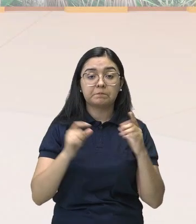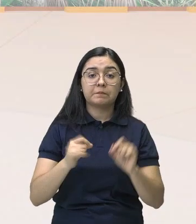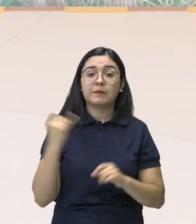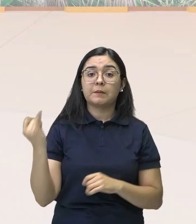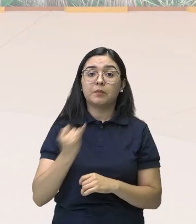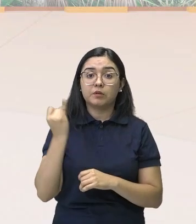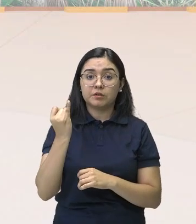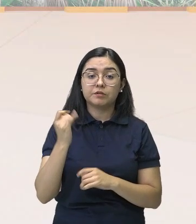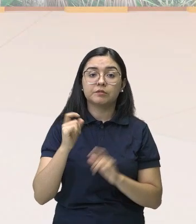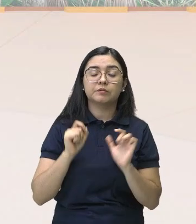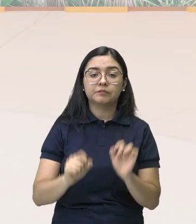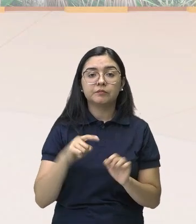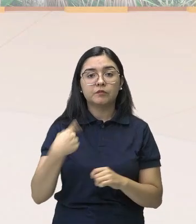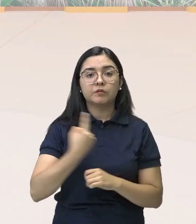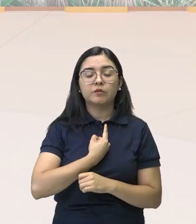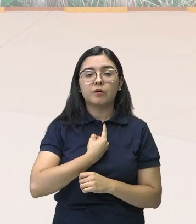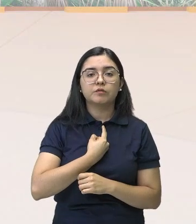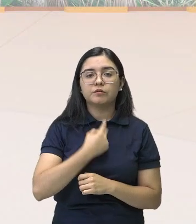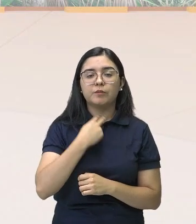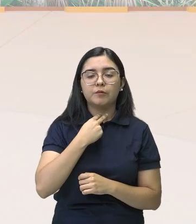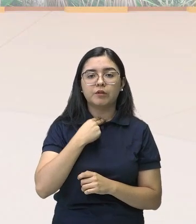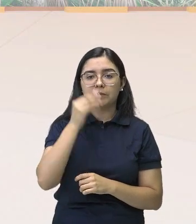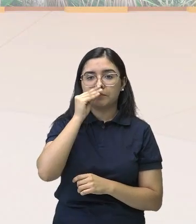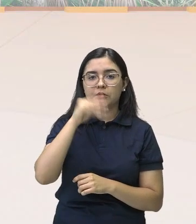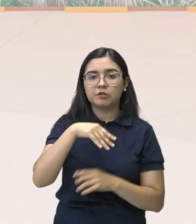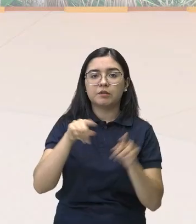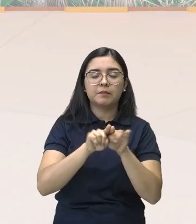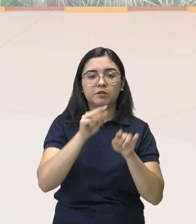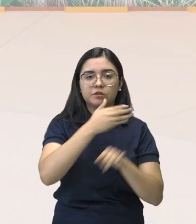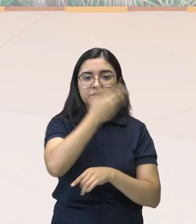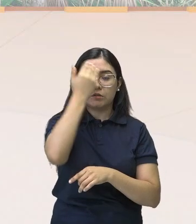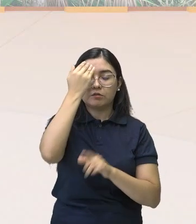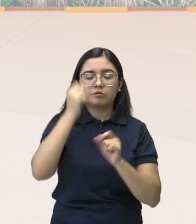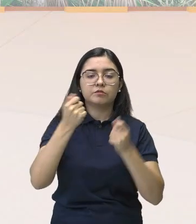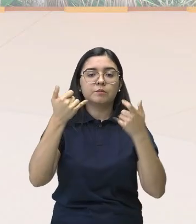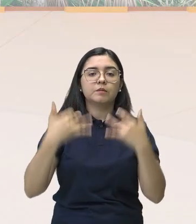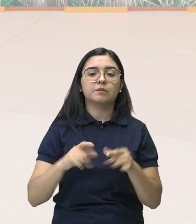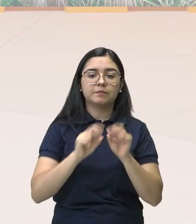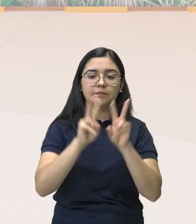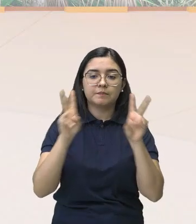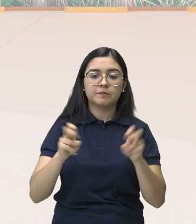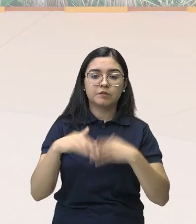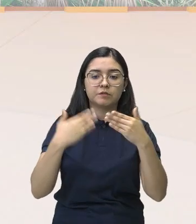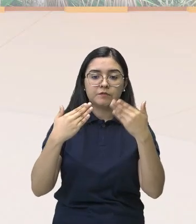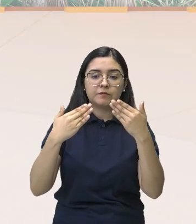muito importantes que nós não devemos esquecer quando falamos em